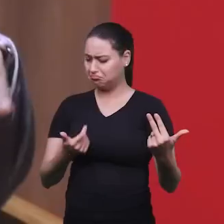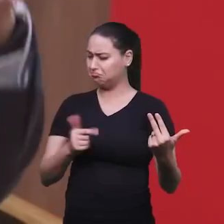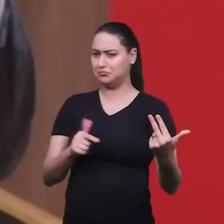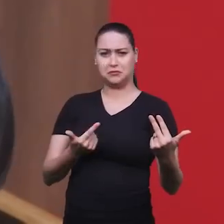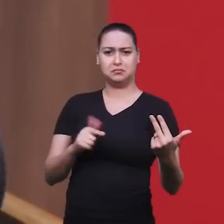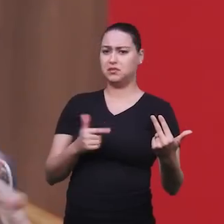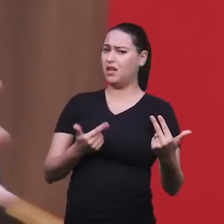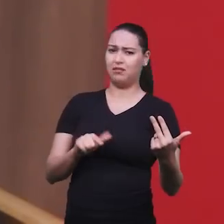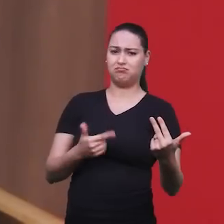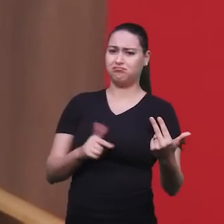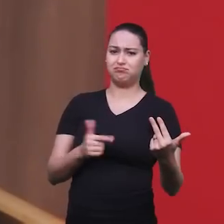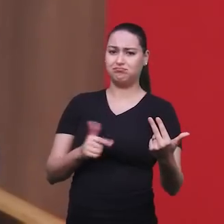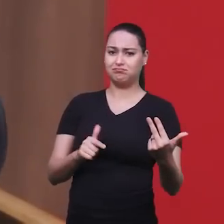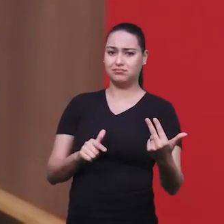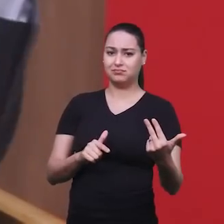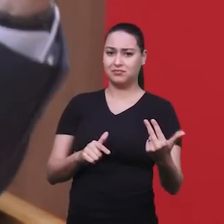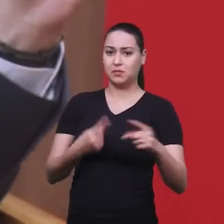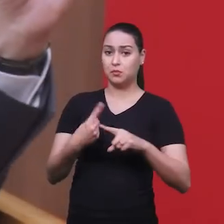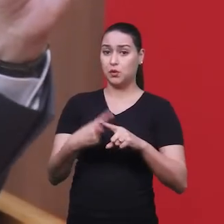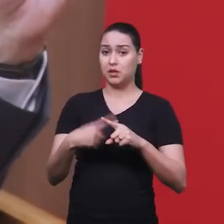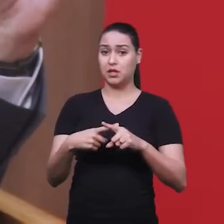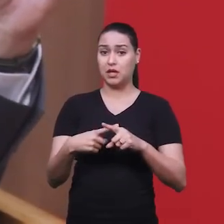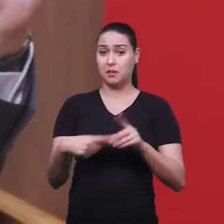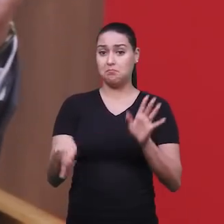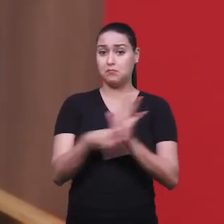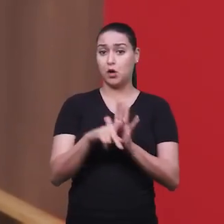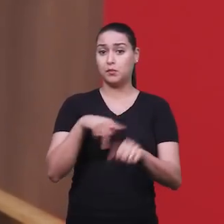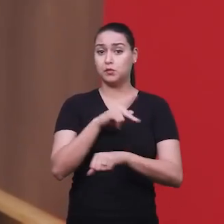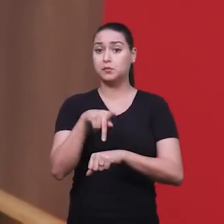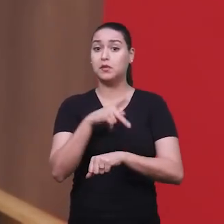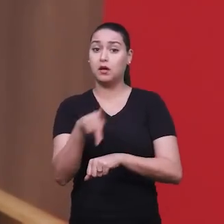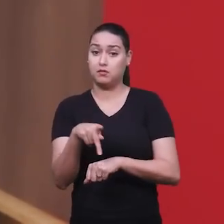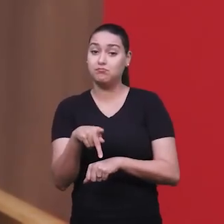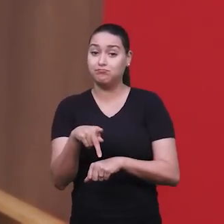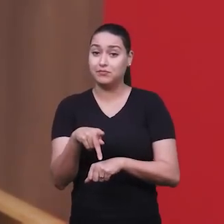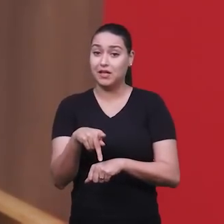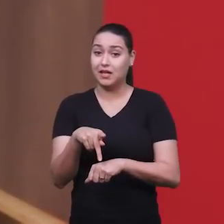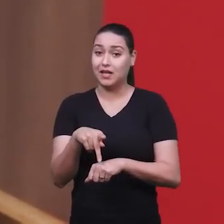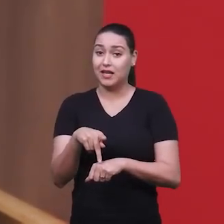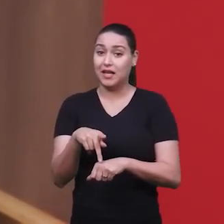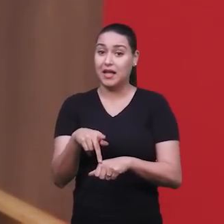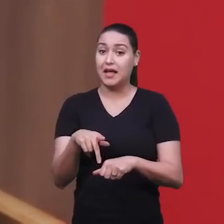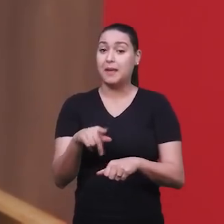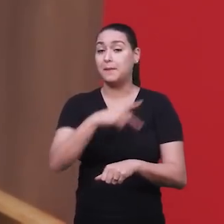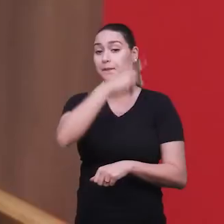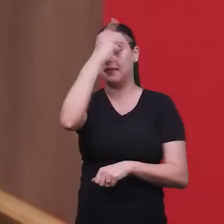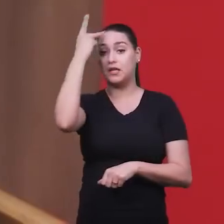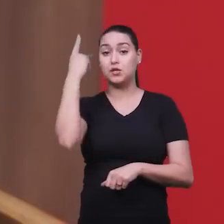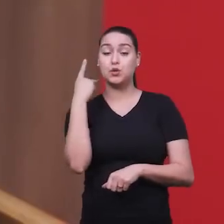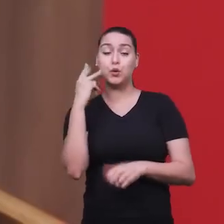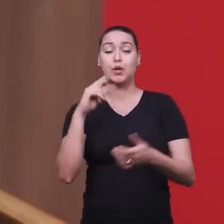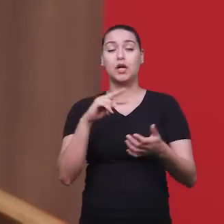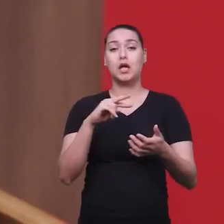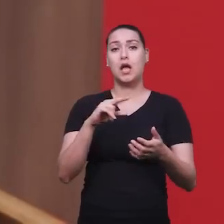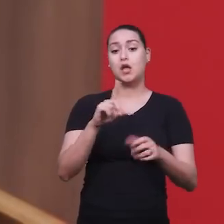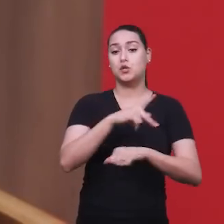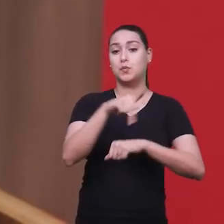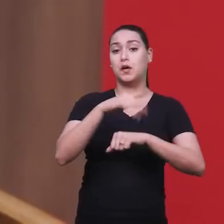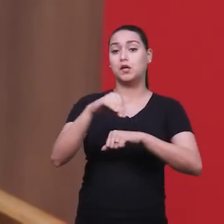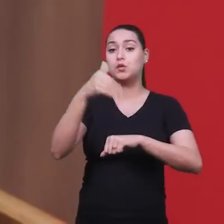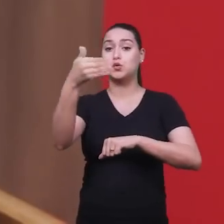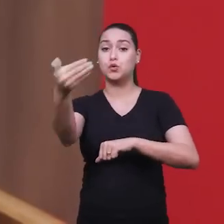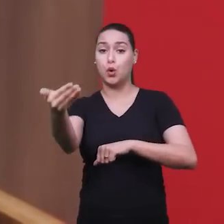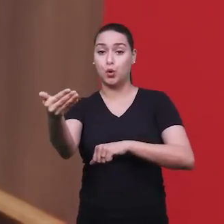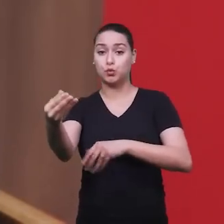um brasileiro, no caso do nosso país e de todos os demais. Então, o estrangeiro fala daquele que não tem o